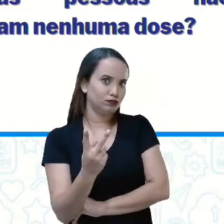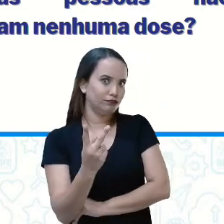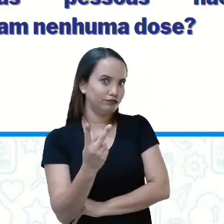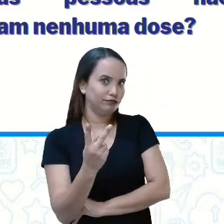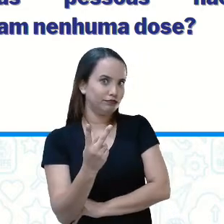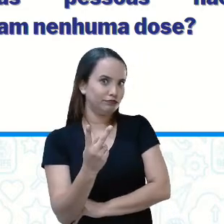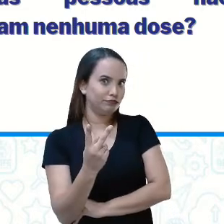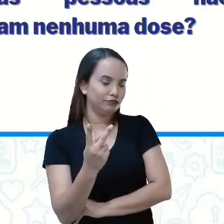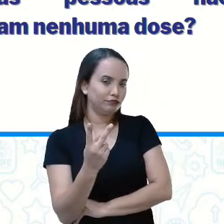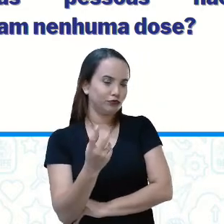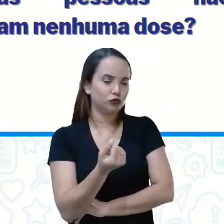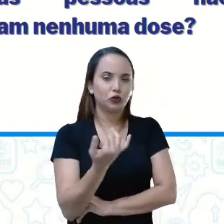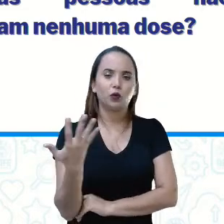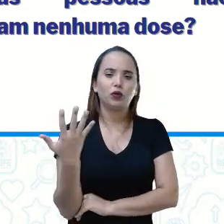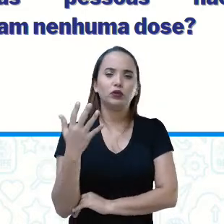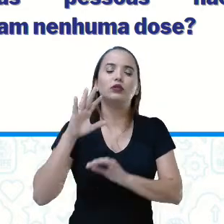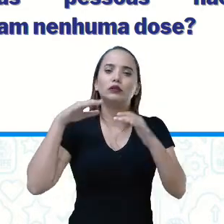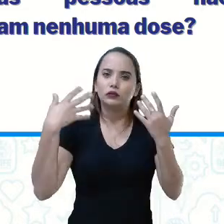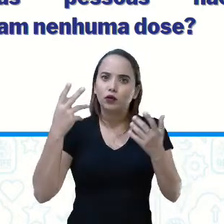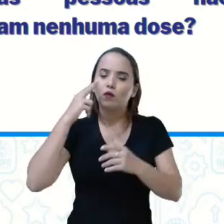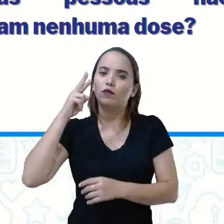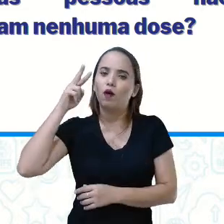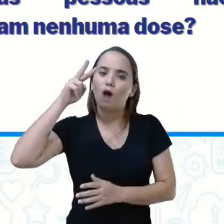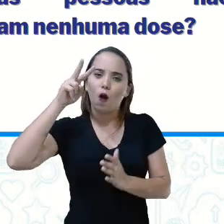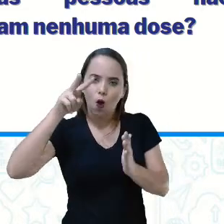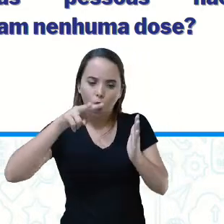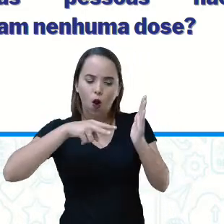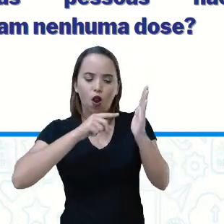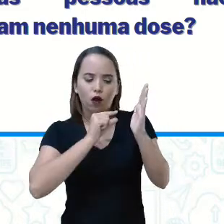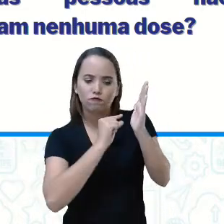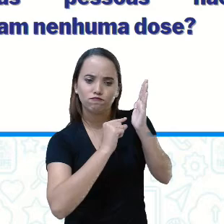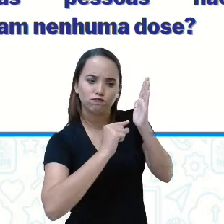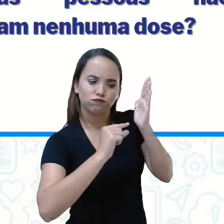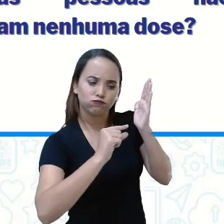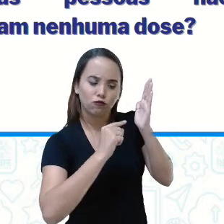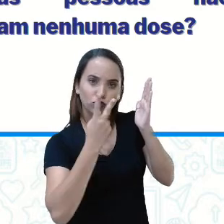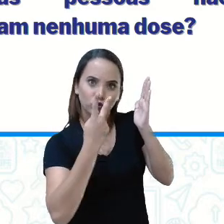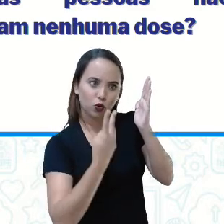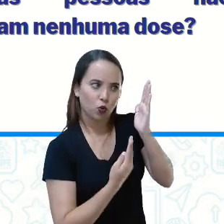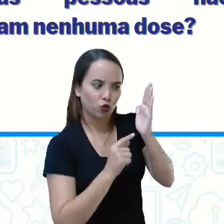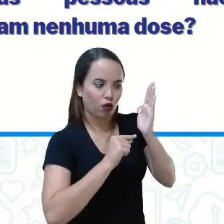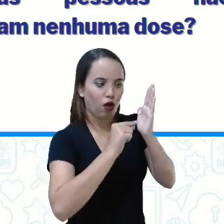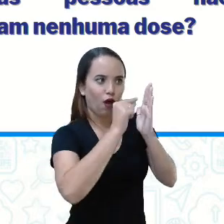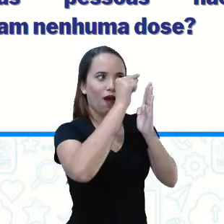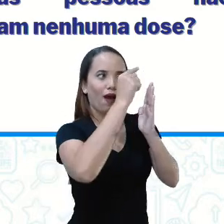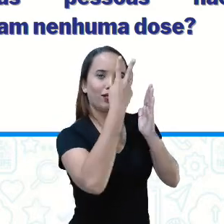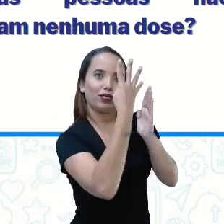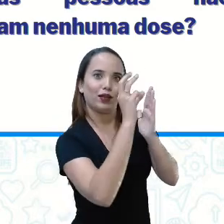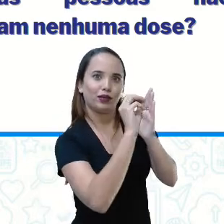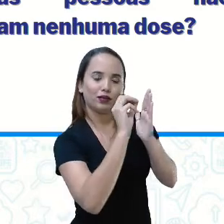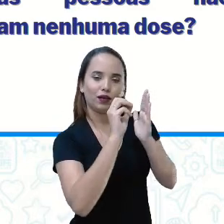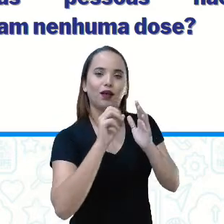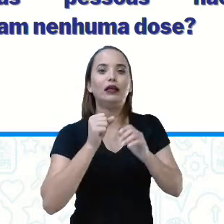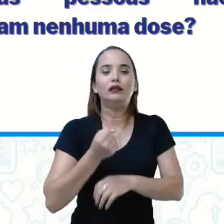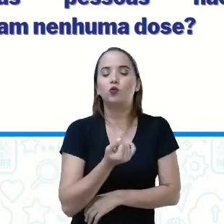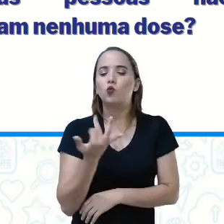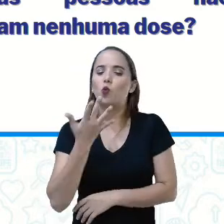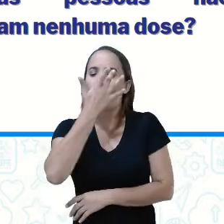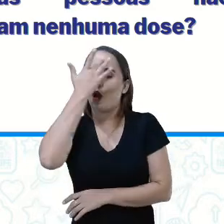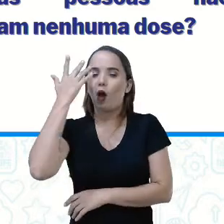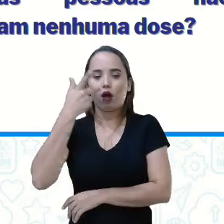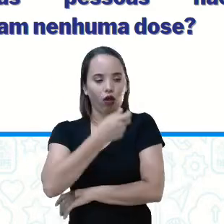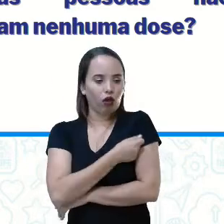vou ali, segunda dose. Quantas pessoas? Outro subiu? 30. Quantas pessoas tomaram a terceira dose? Aí eu vou lá, ó,